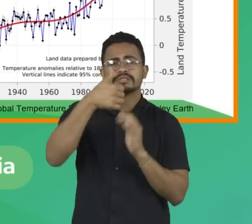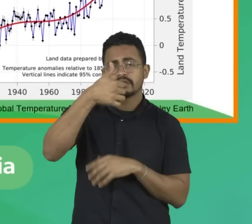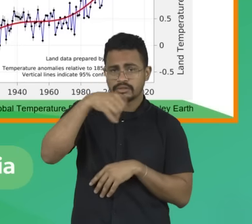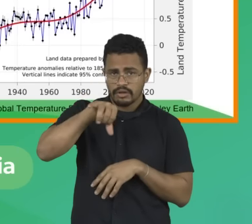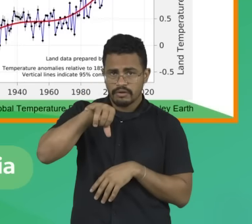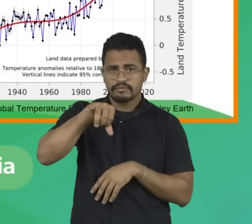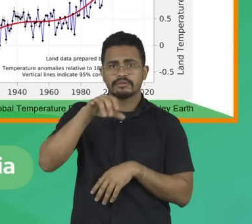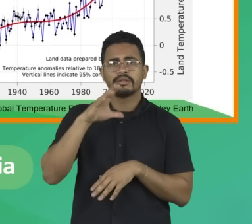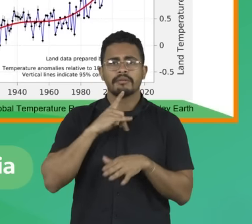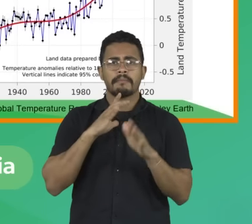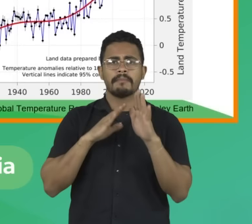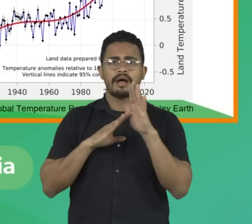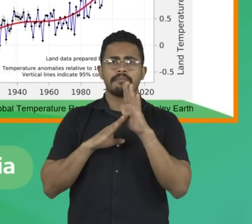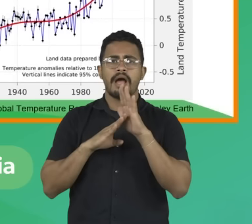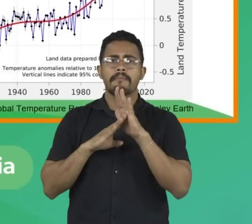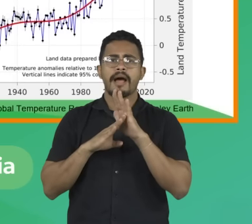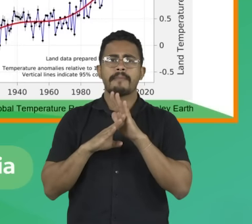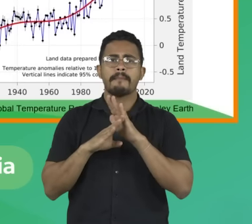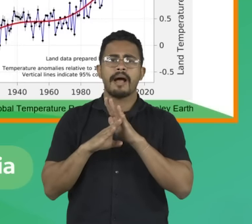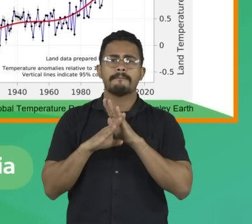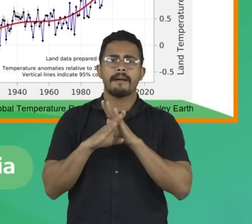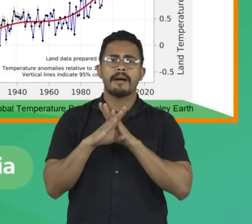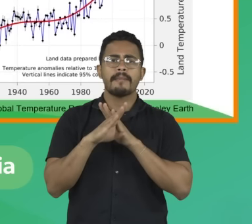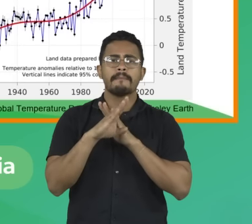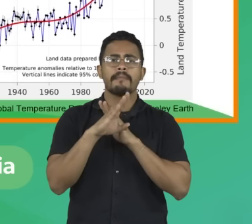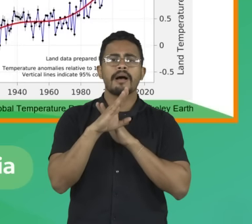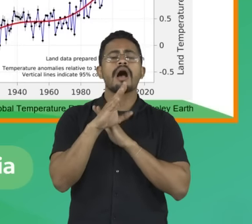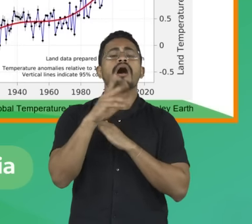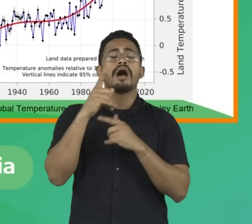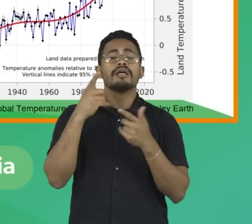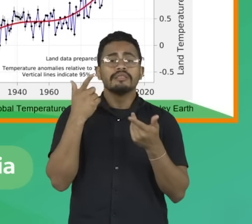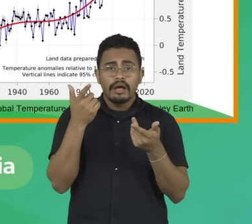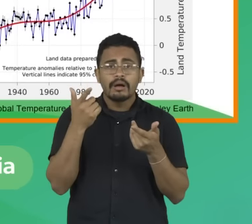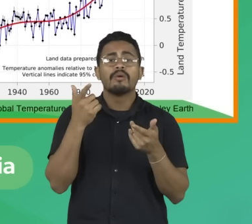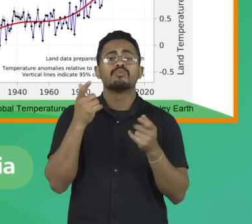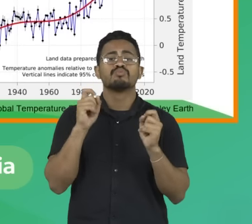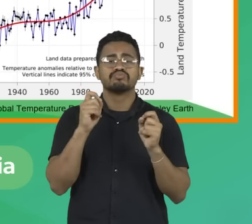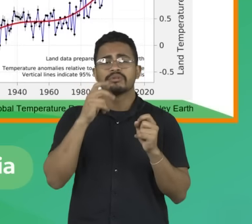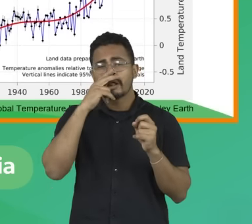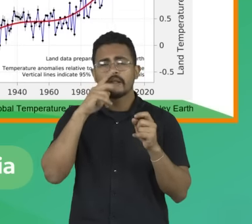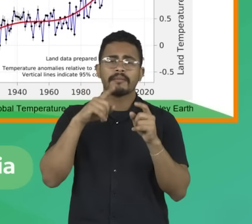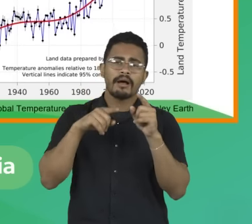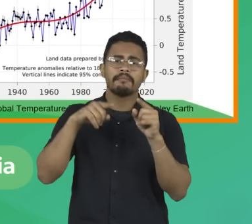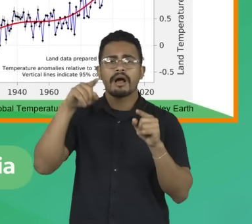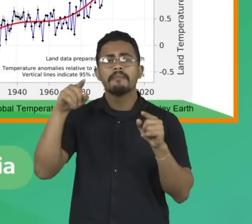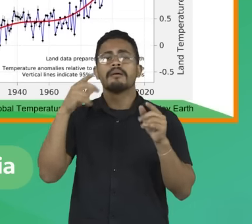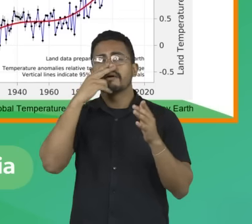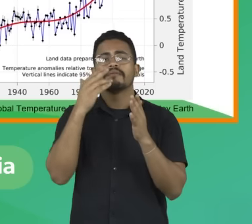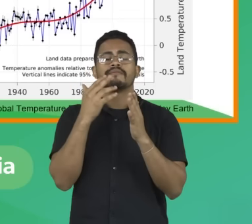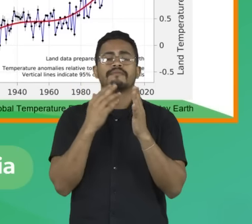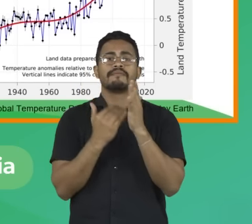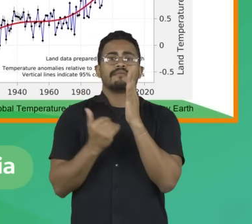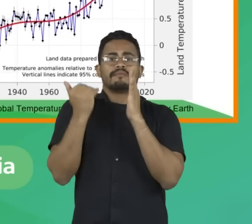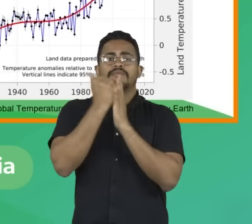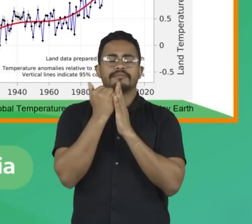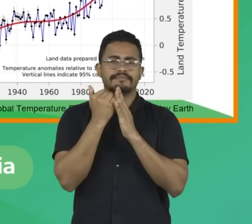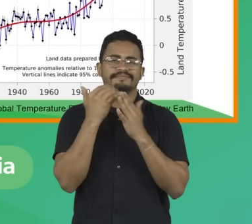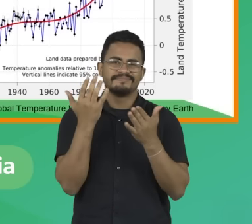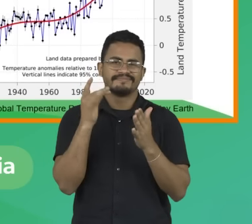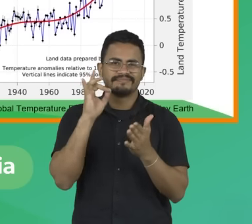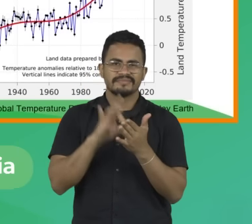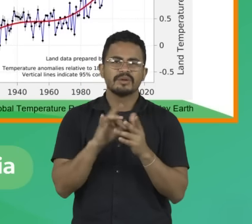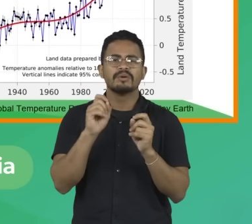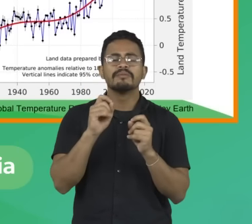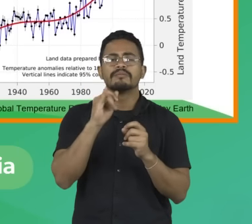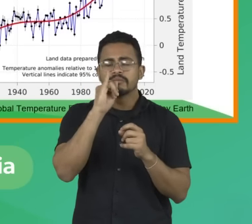essa subida tem sido acentuada e essas flutuações elas têm sido também acentuadas. É verdade que o índice de